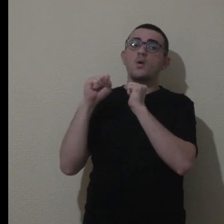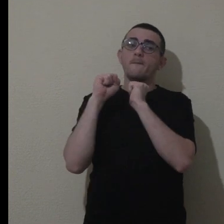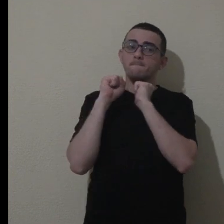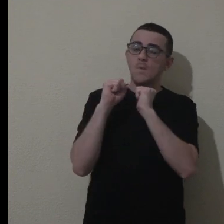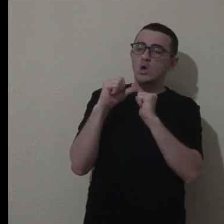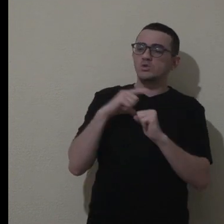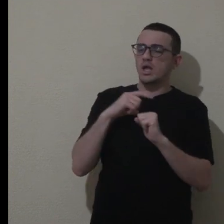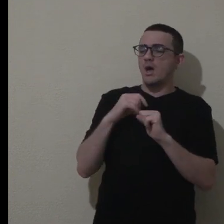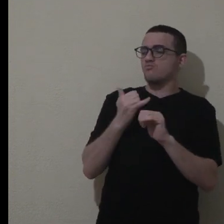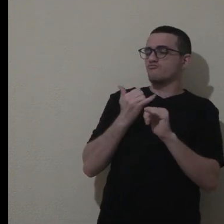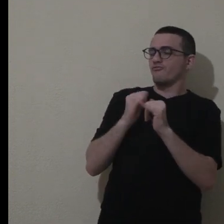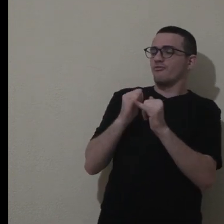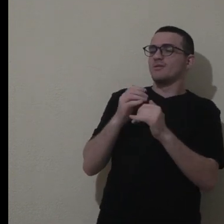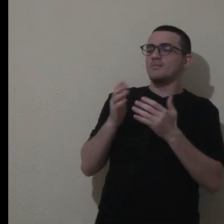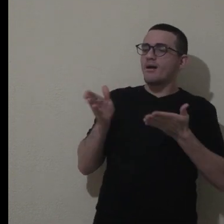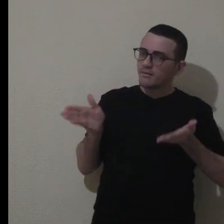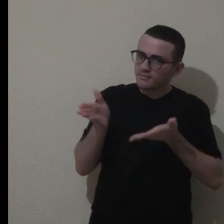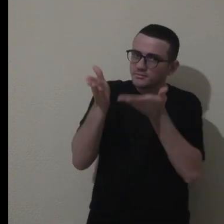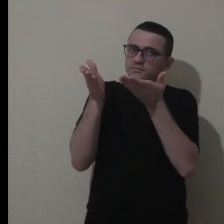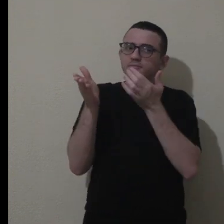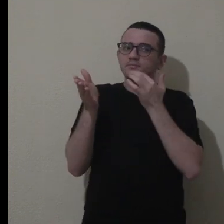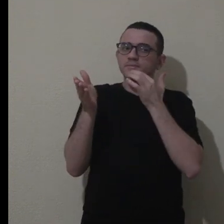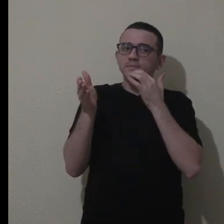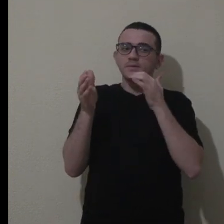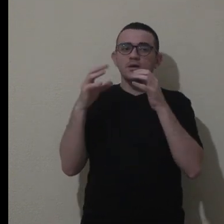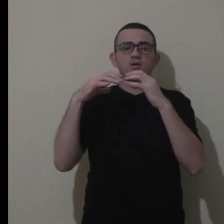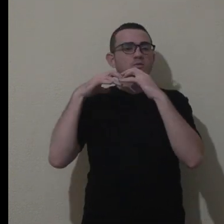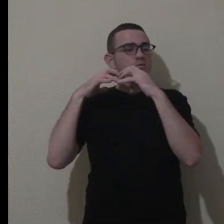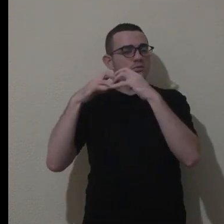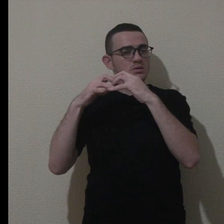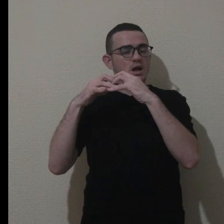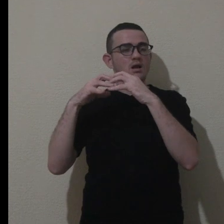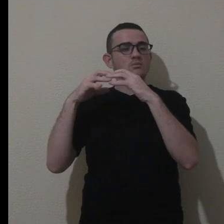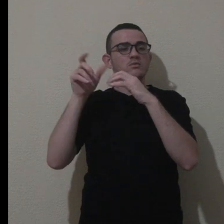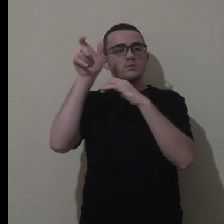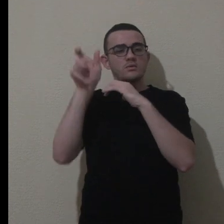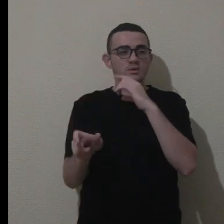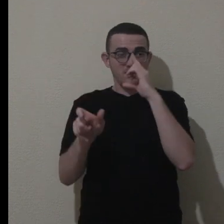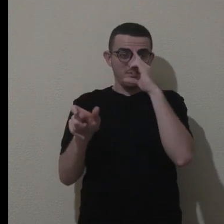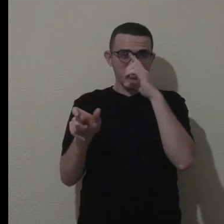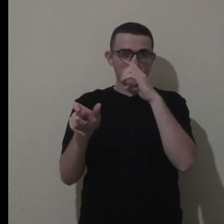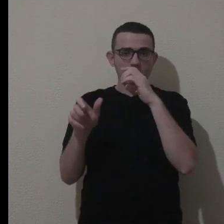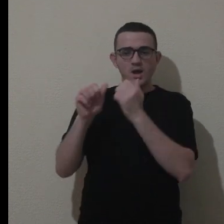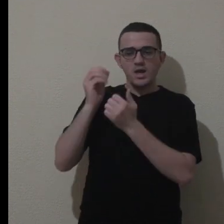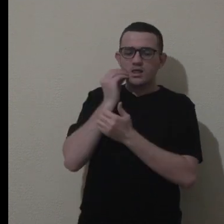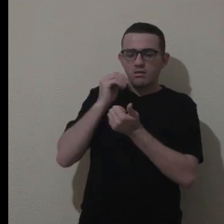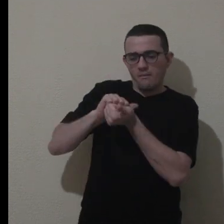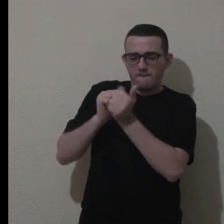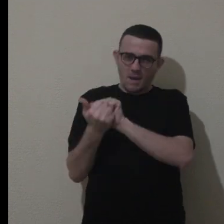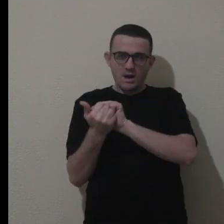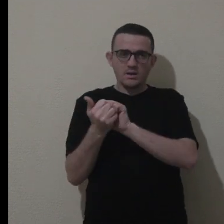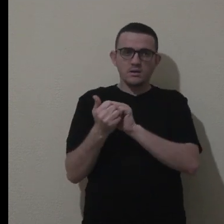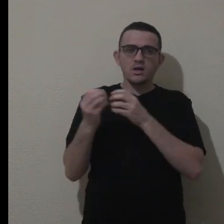que eu não posso dar uns choquinhos, impulsos elétricos também no cérebro dessa pessoa e modular?